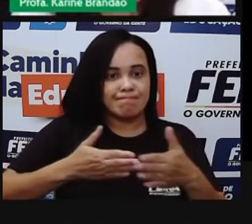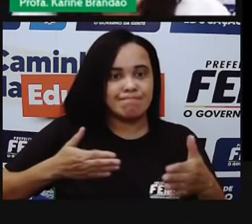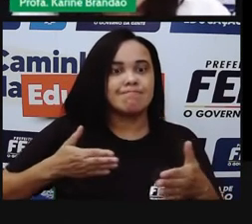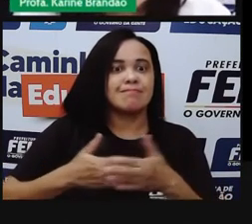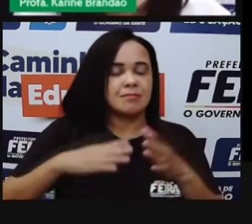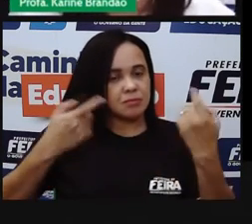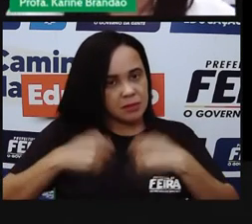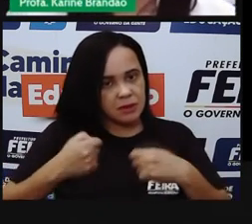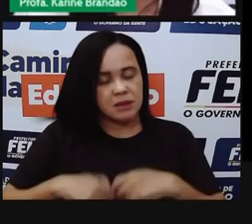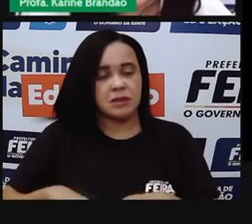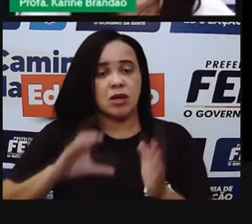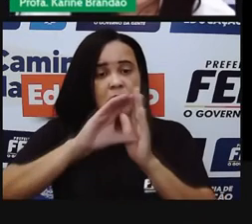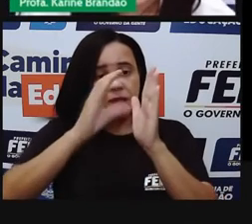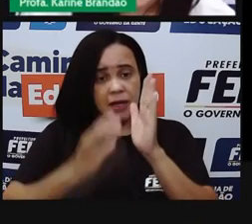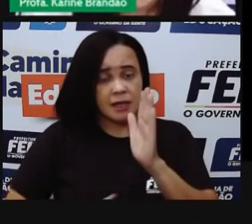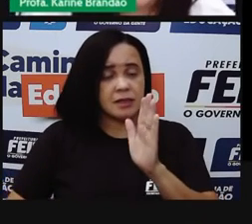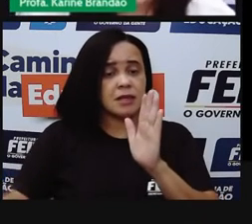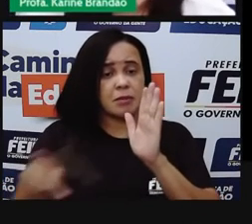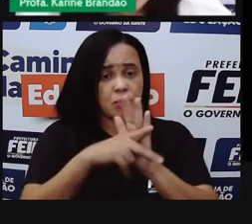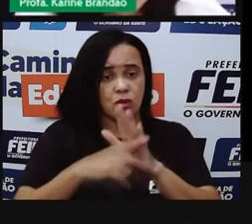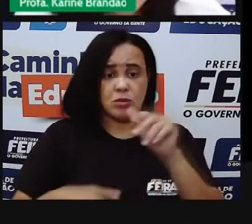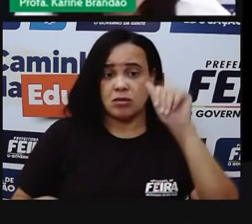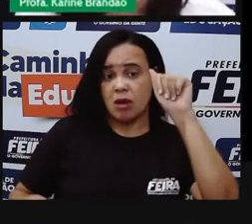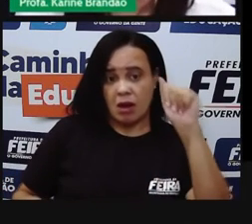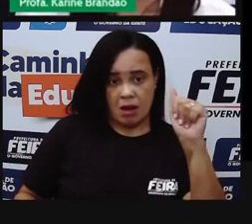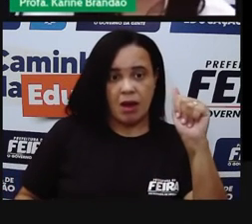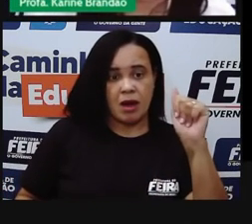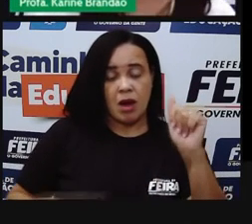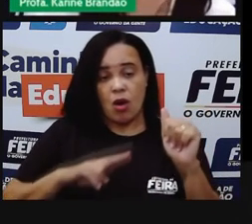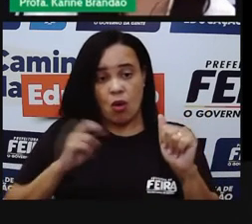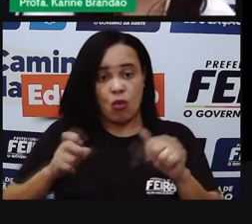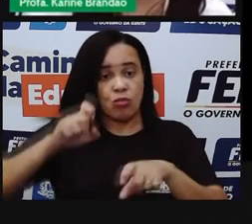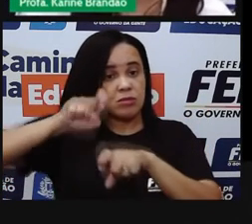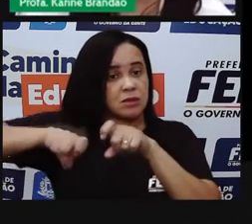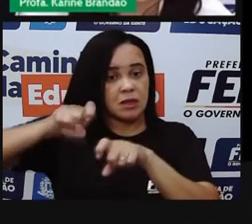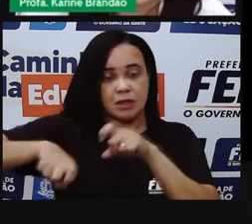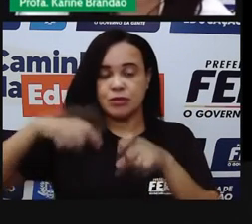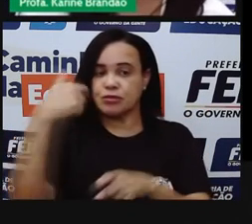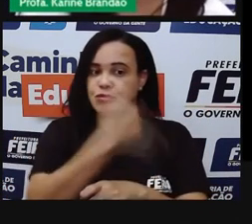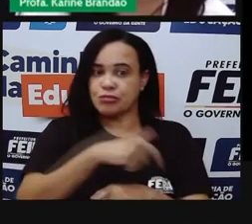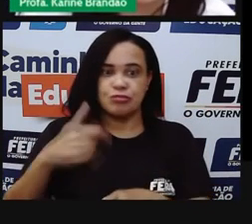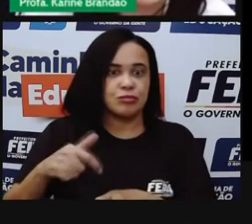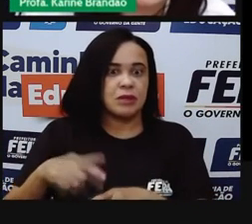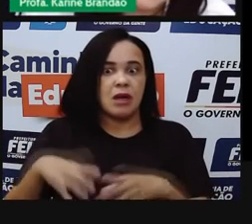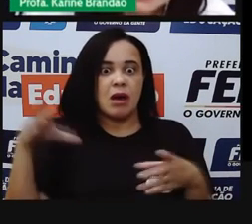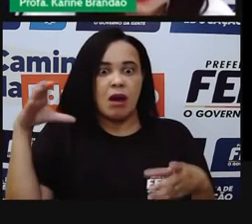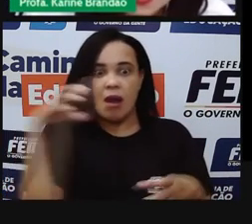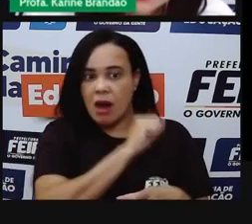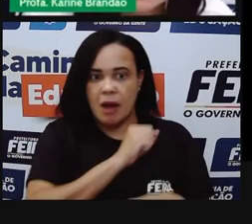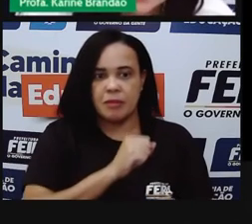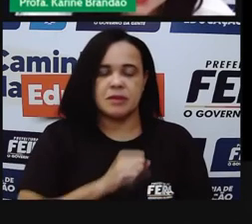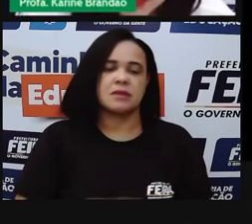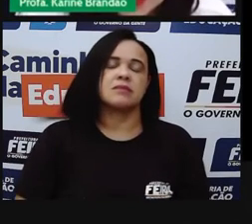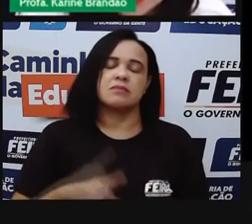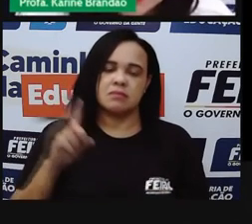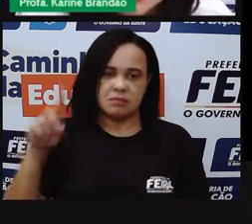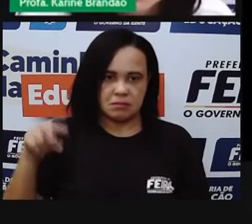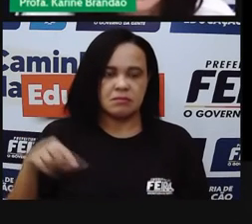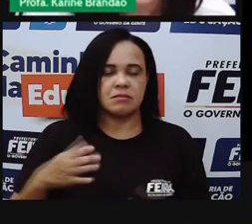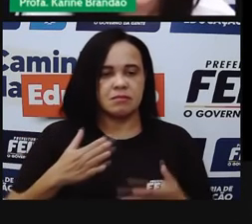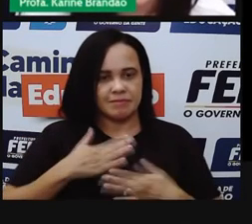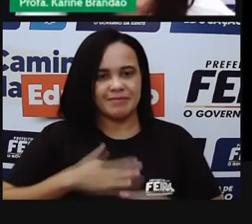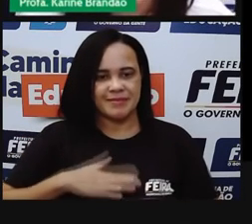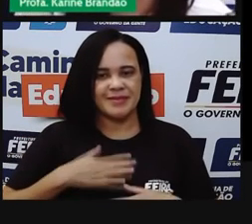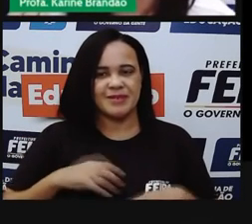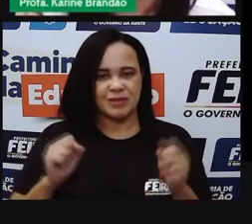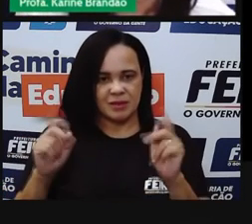reprodução assexuada. Ela geralmente ela é mais rápida do que a reprodução sexuada. Tranquilo?